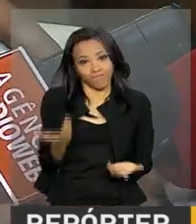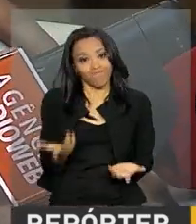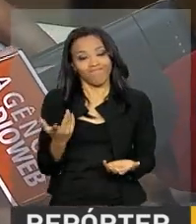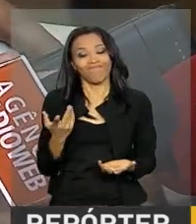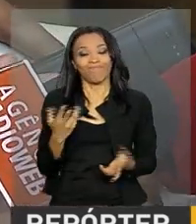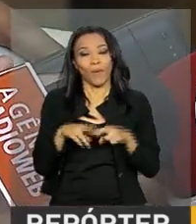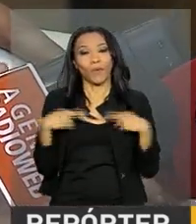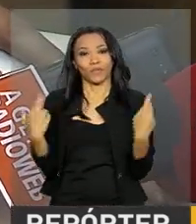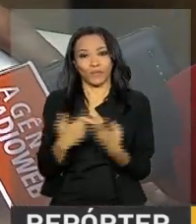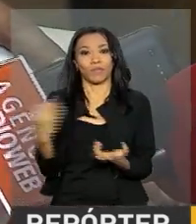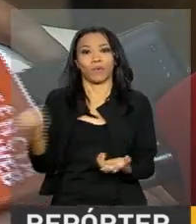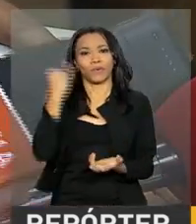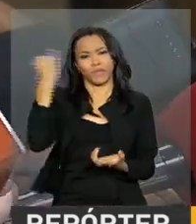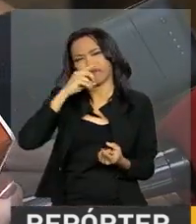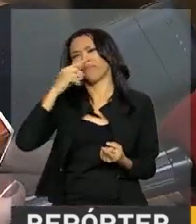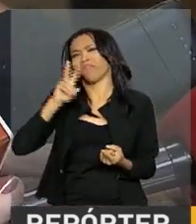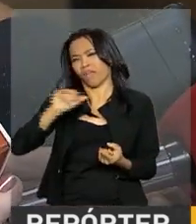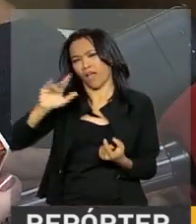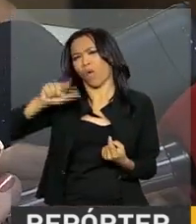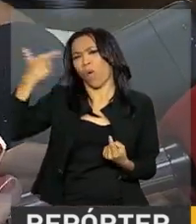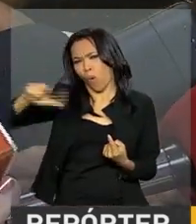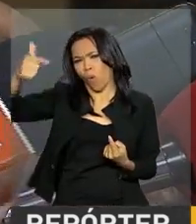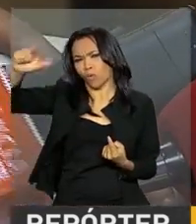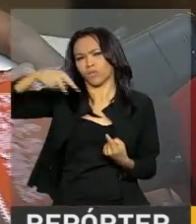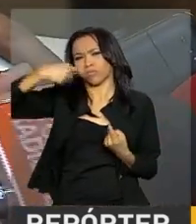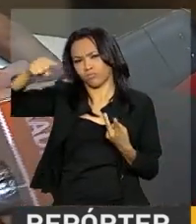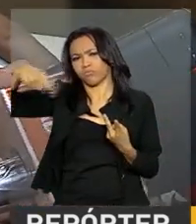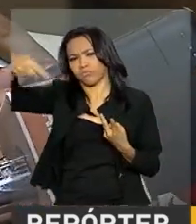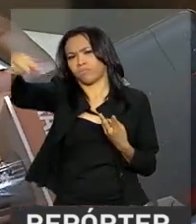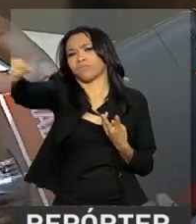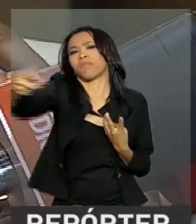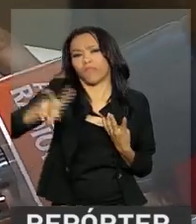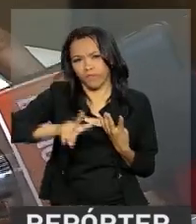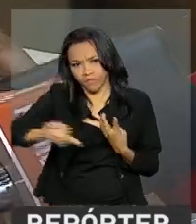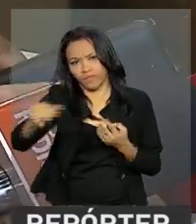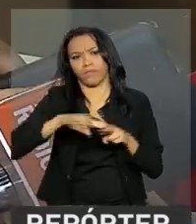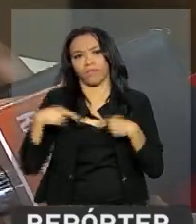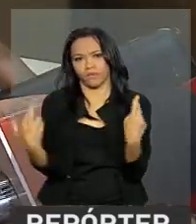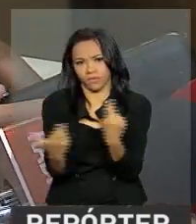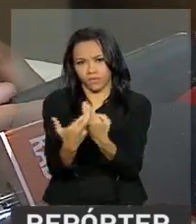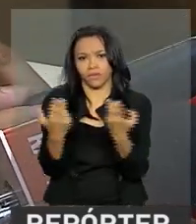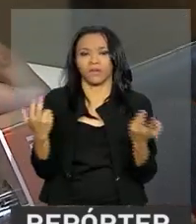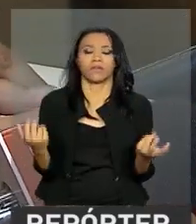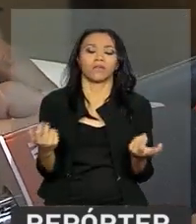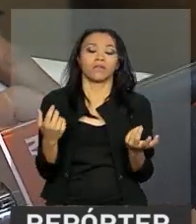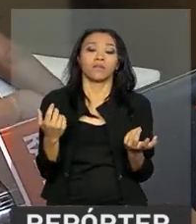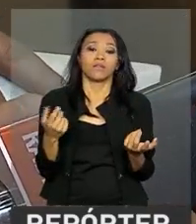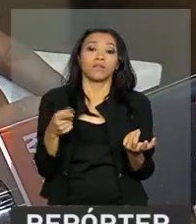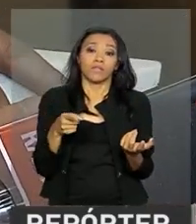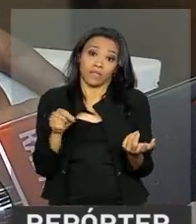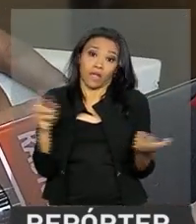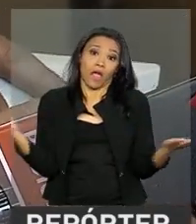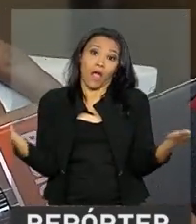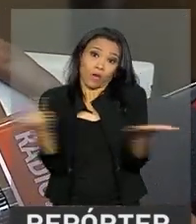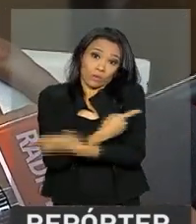primeira de uma série de reuniões que pode haver enquanto há essa questão de crise em alguns